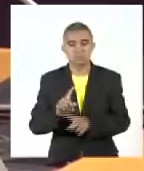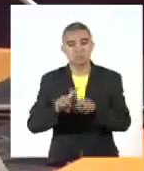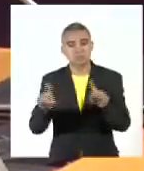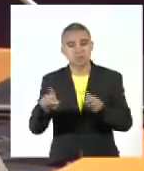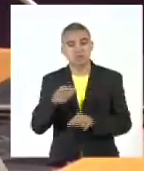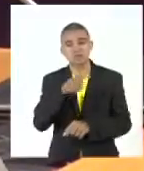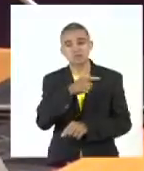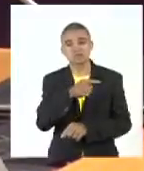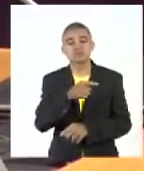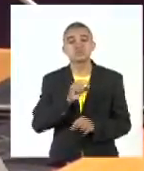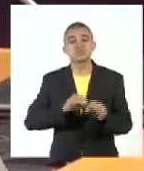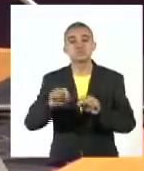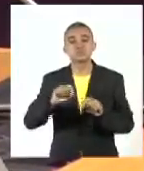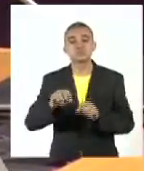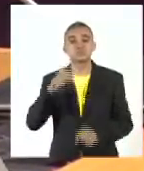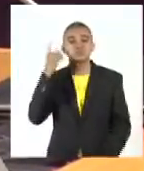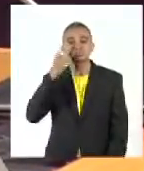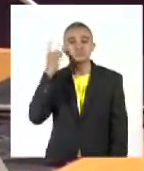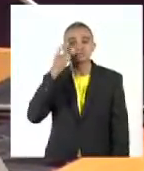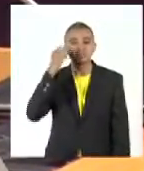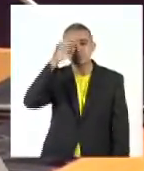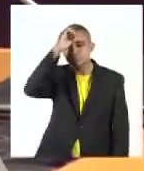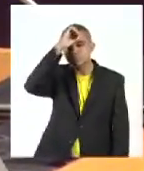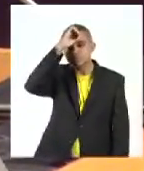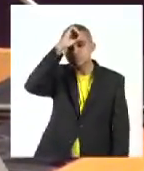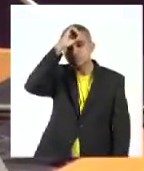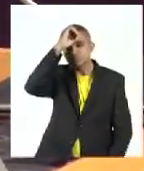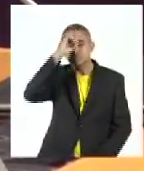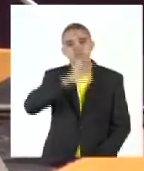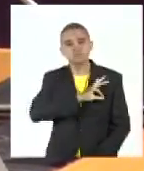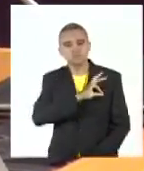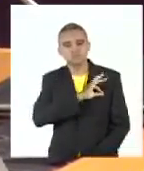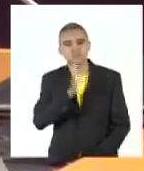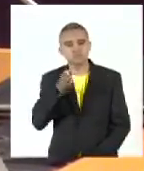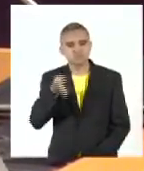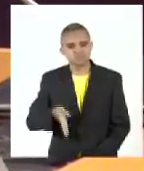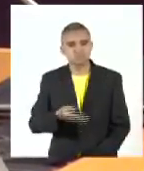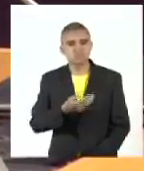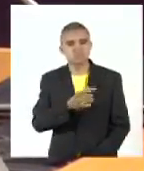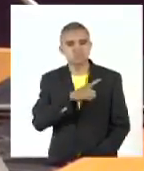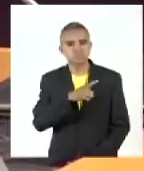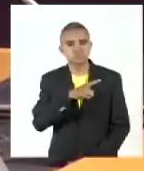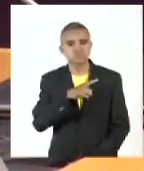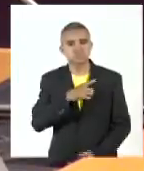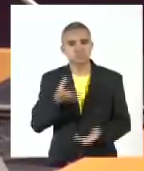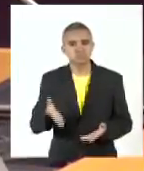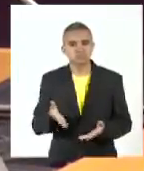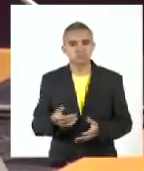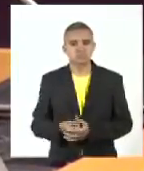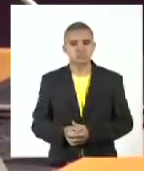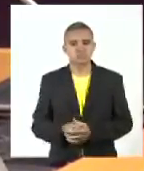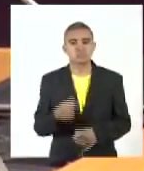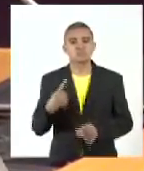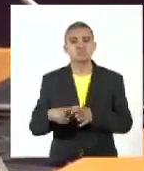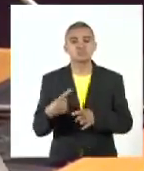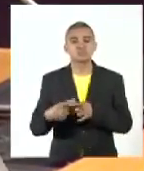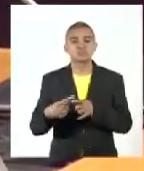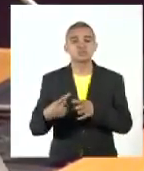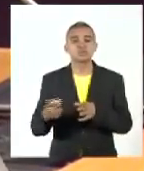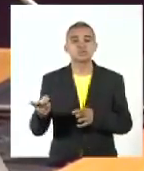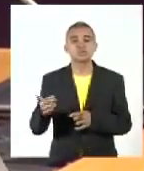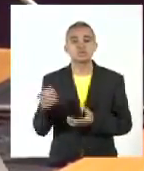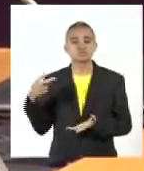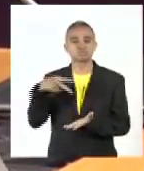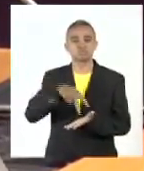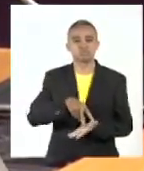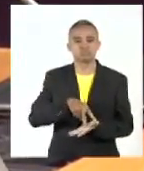Força Nacional no Estado. Imagine a população. Porque eles foram à tribuna pedir para que o requerimento não fosse aprovado,